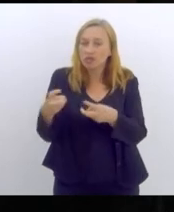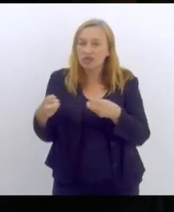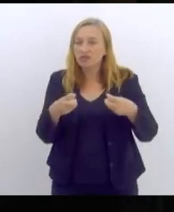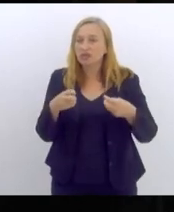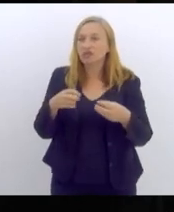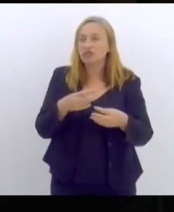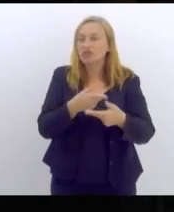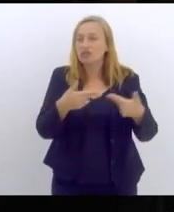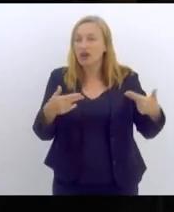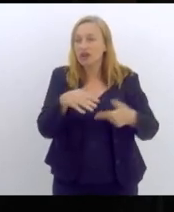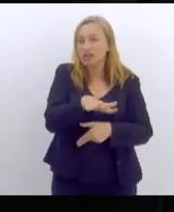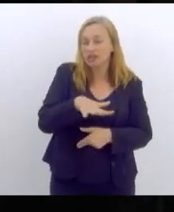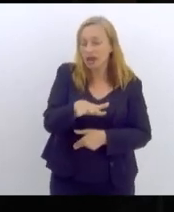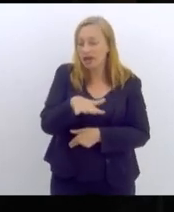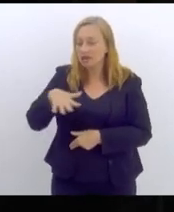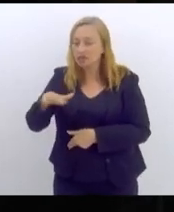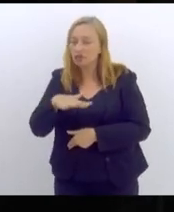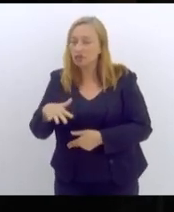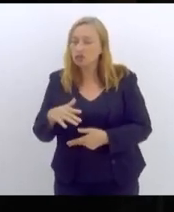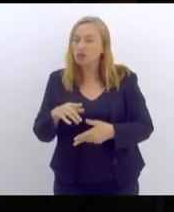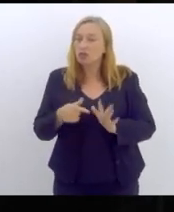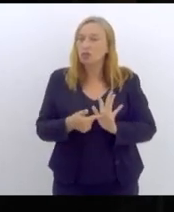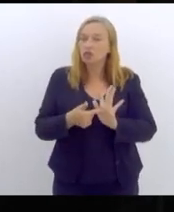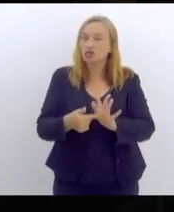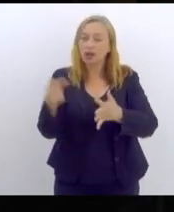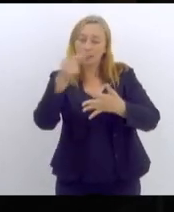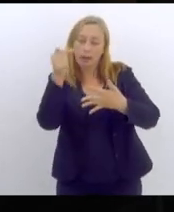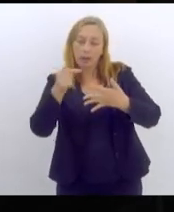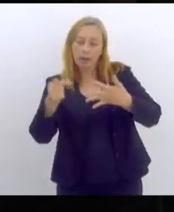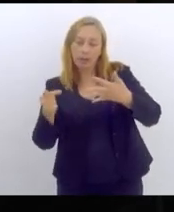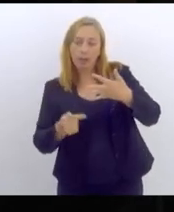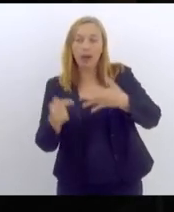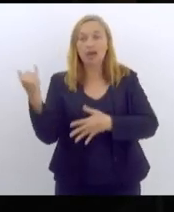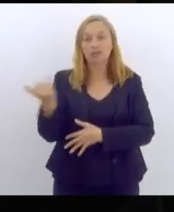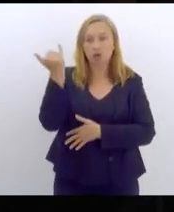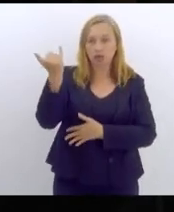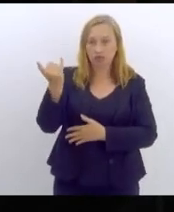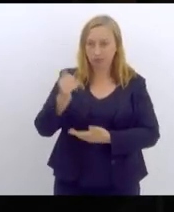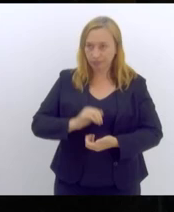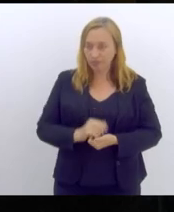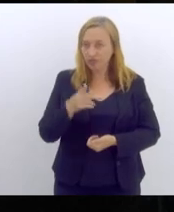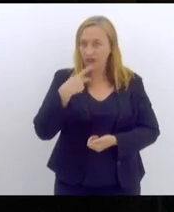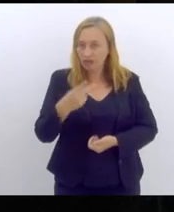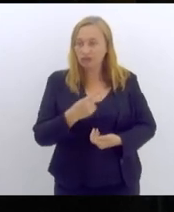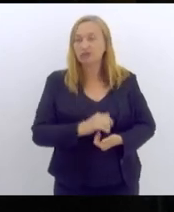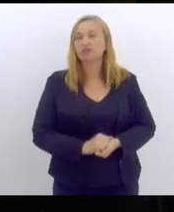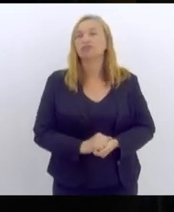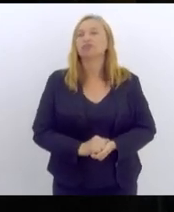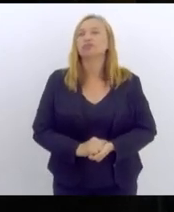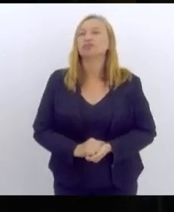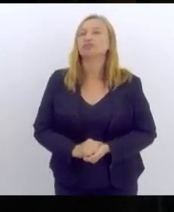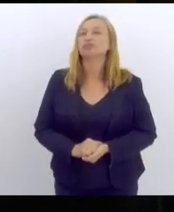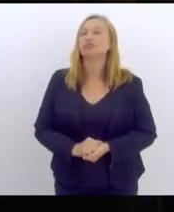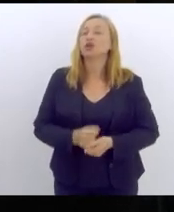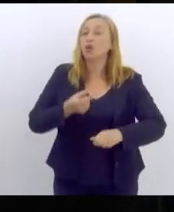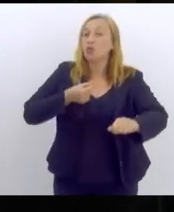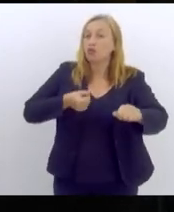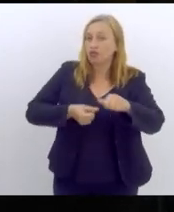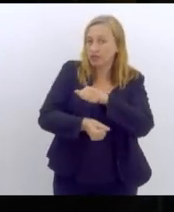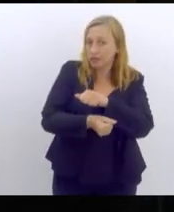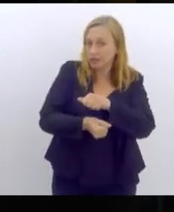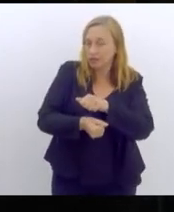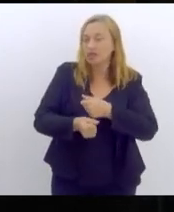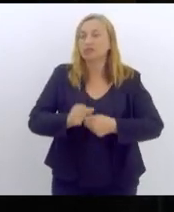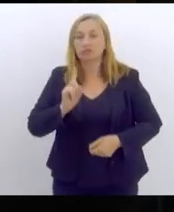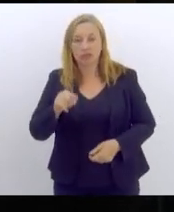setores, foram vários pontos importantes colocados. Um deles, a questão do financiamento,